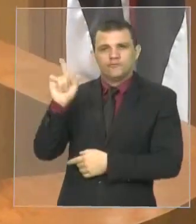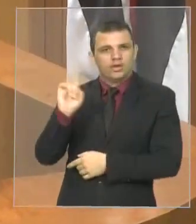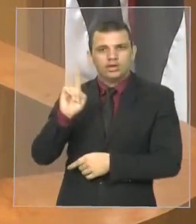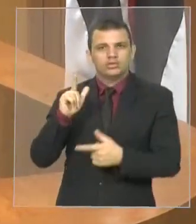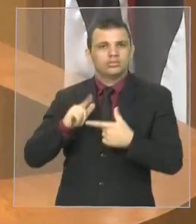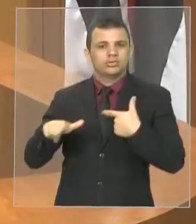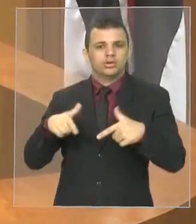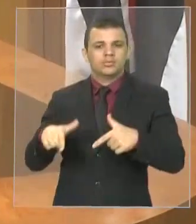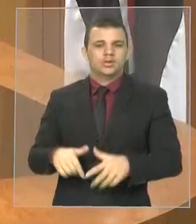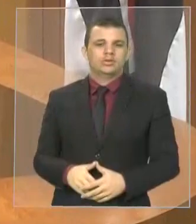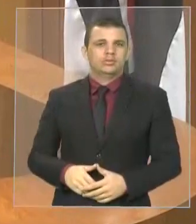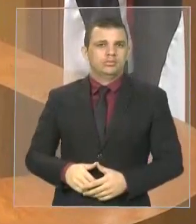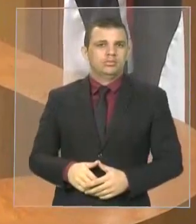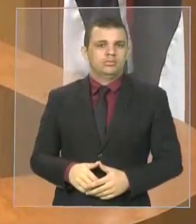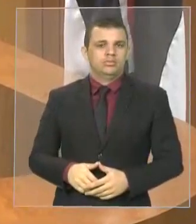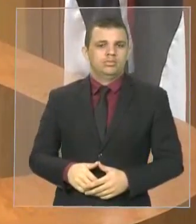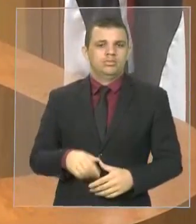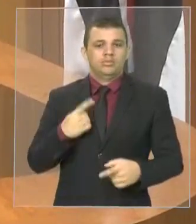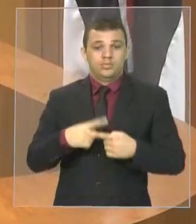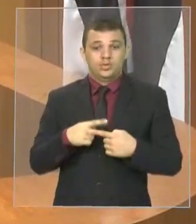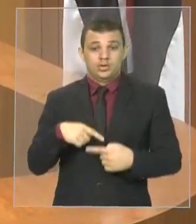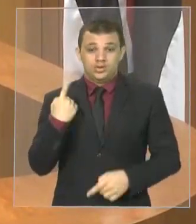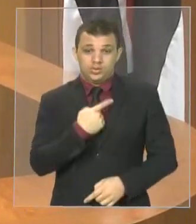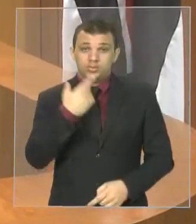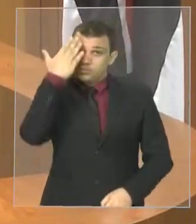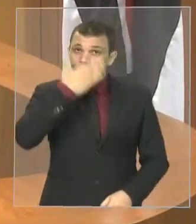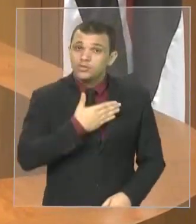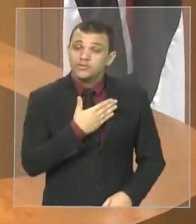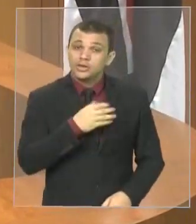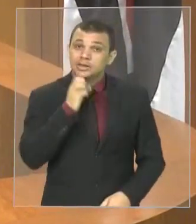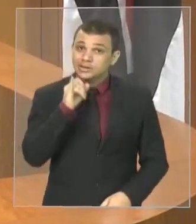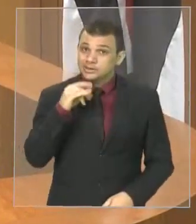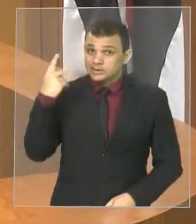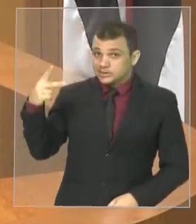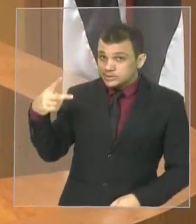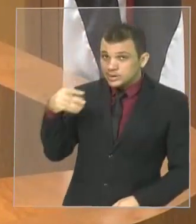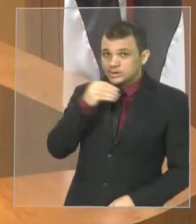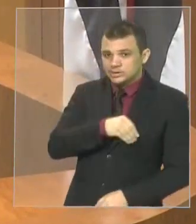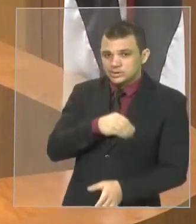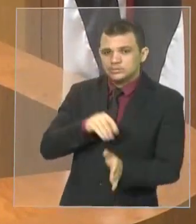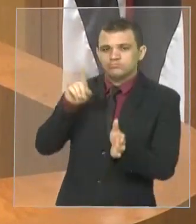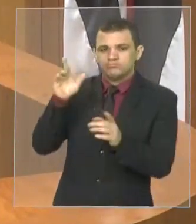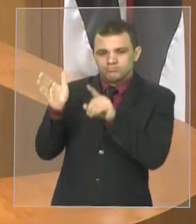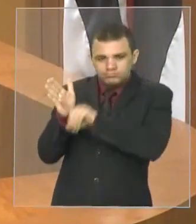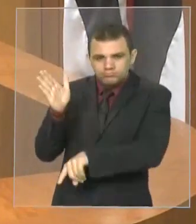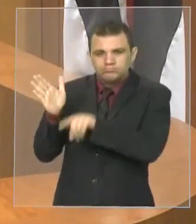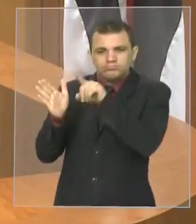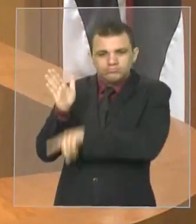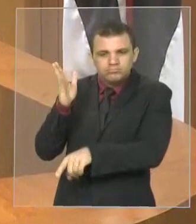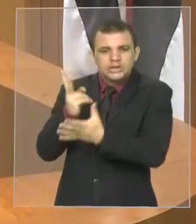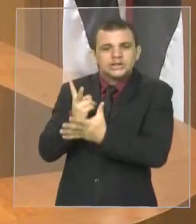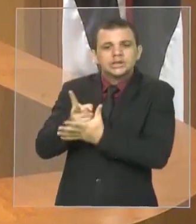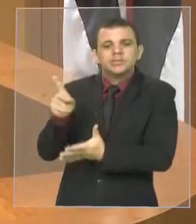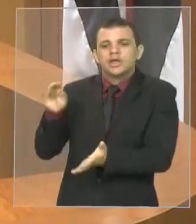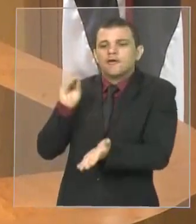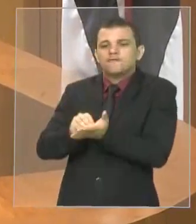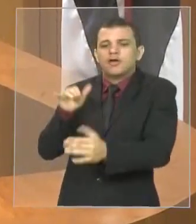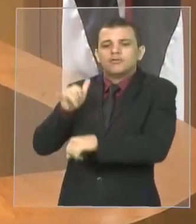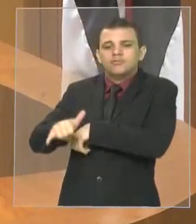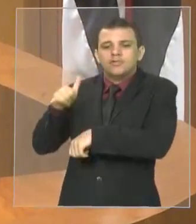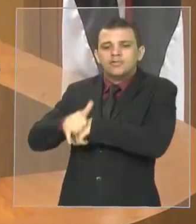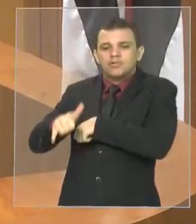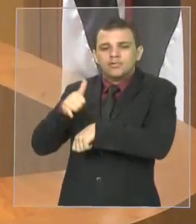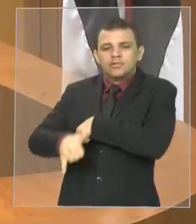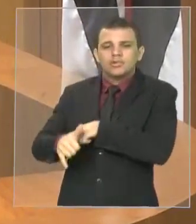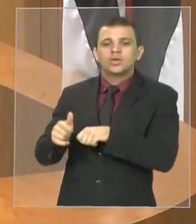vocês, se nós descontarmos o salário do prefeito de São Luís, toda vez que ele não for trabalhar, ele chega ao